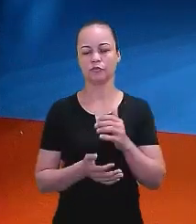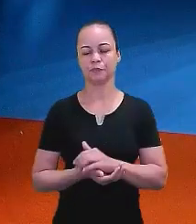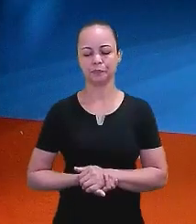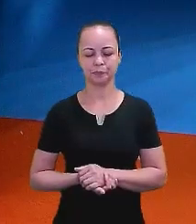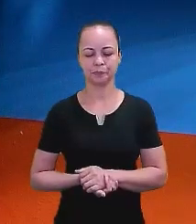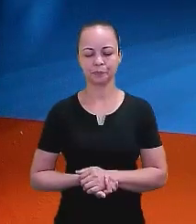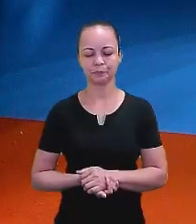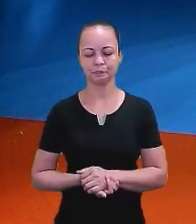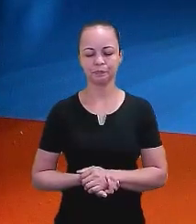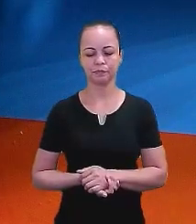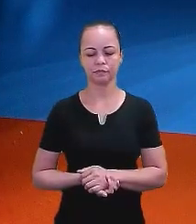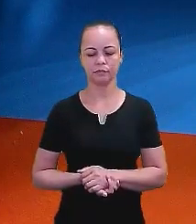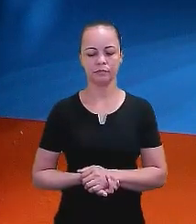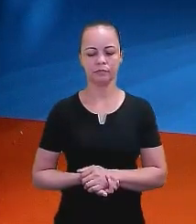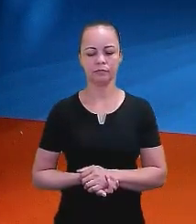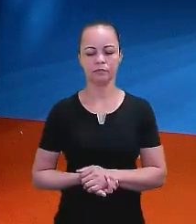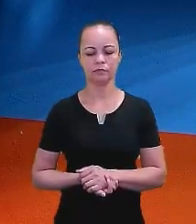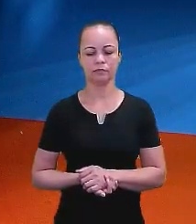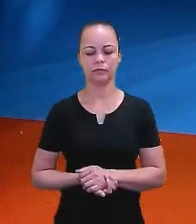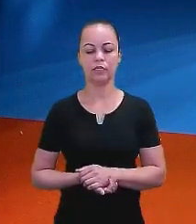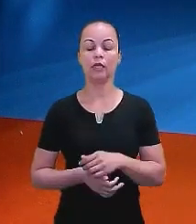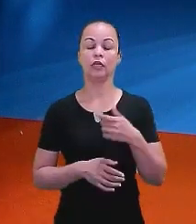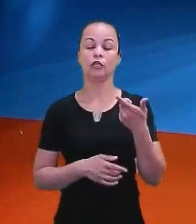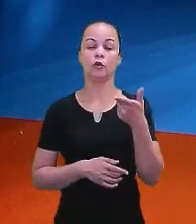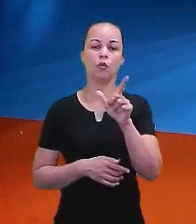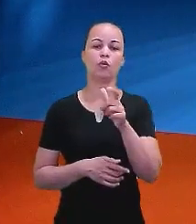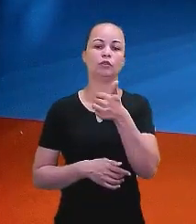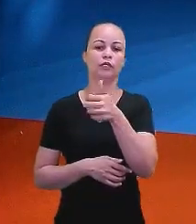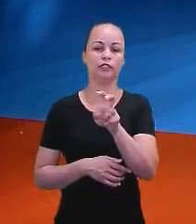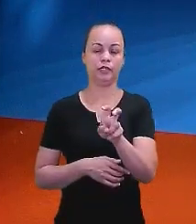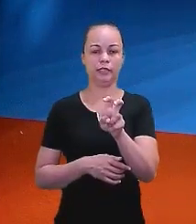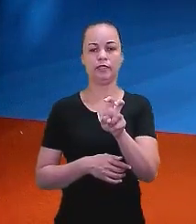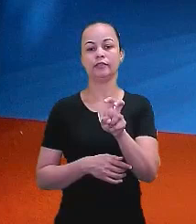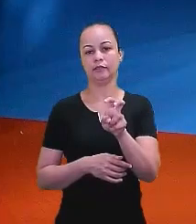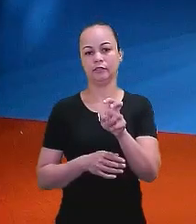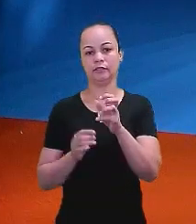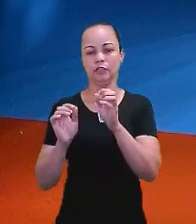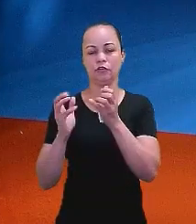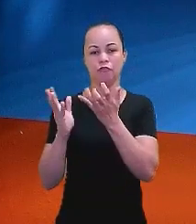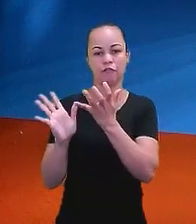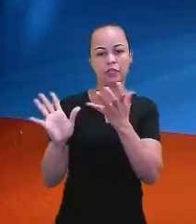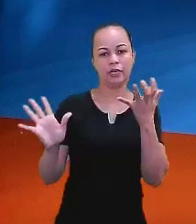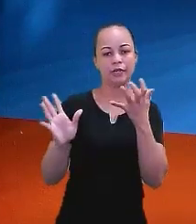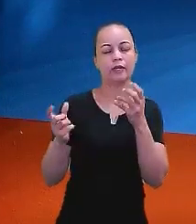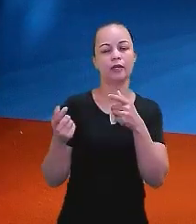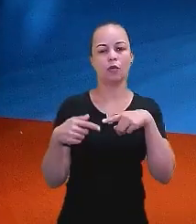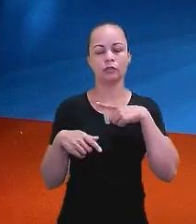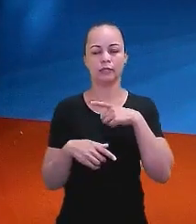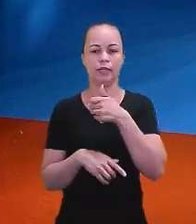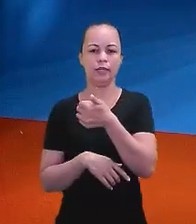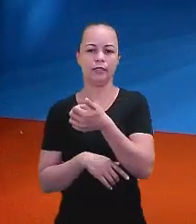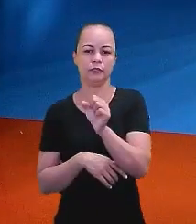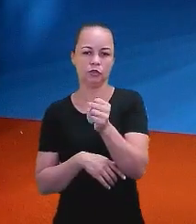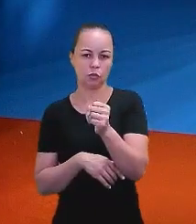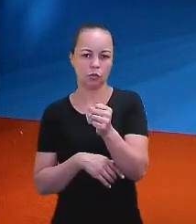problema. Então, ó, e outras 15 fileiras, onde cada uma possui 18 poltronas. O cálculo do total de poltronas